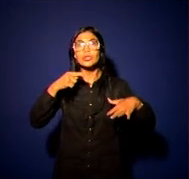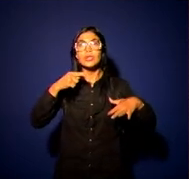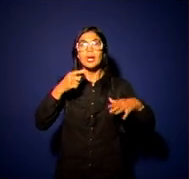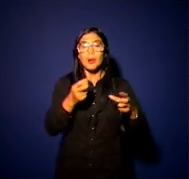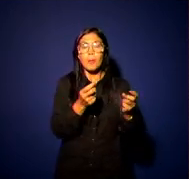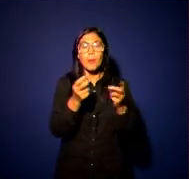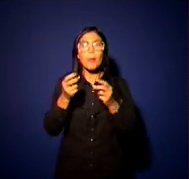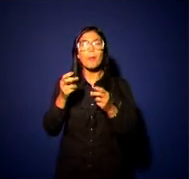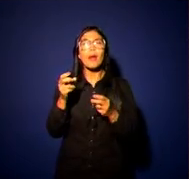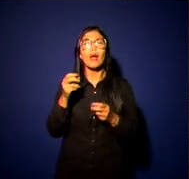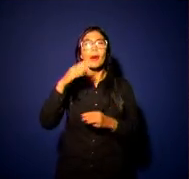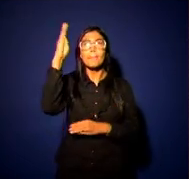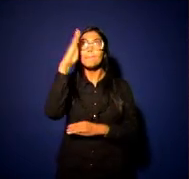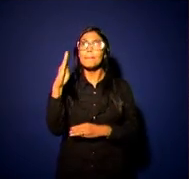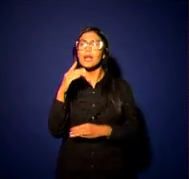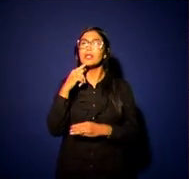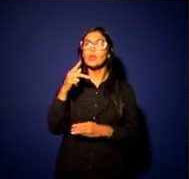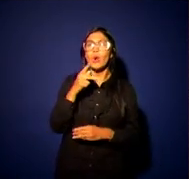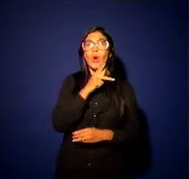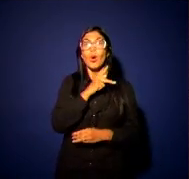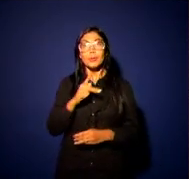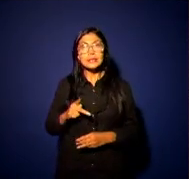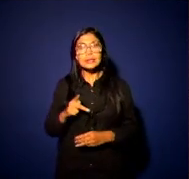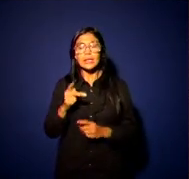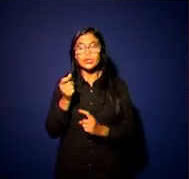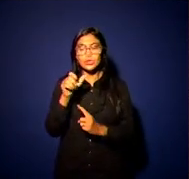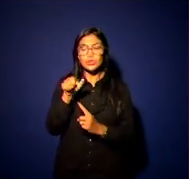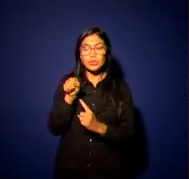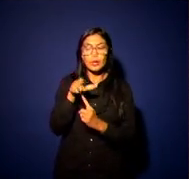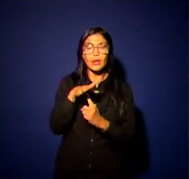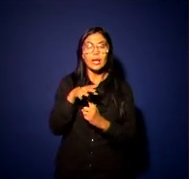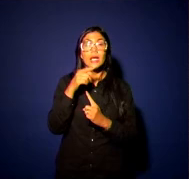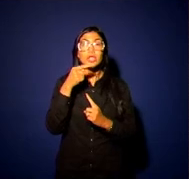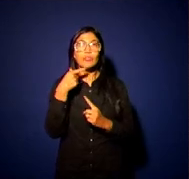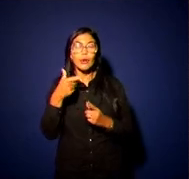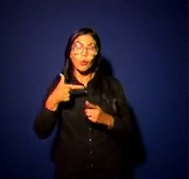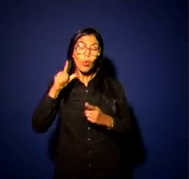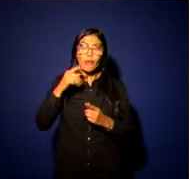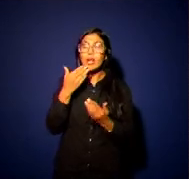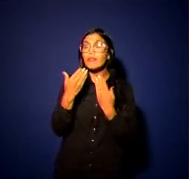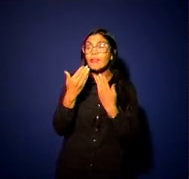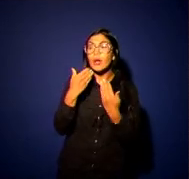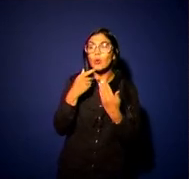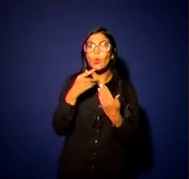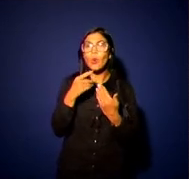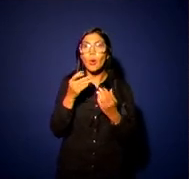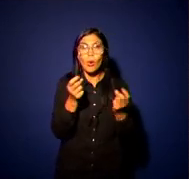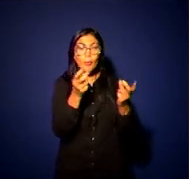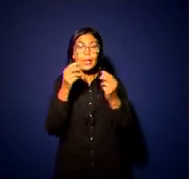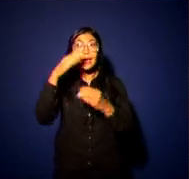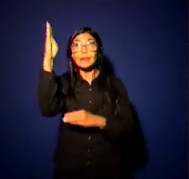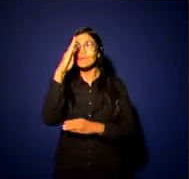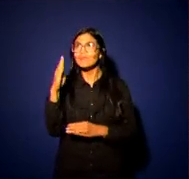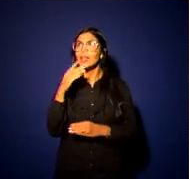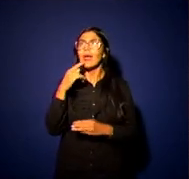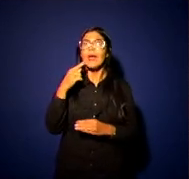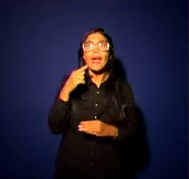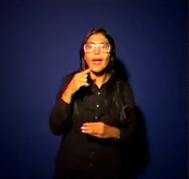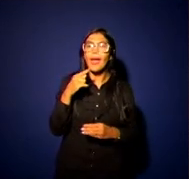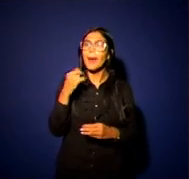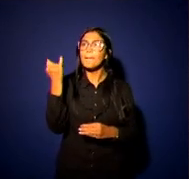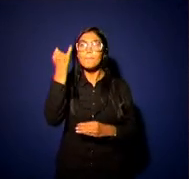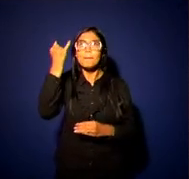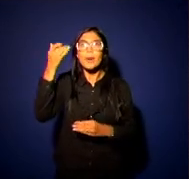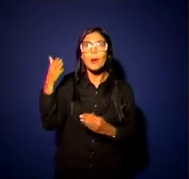como o próprio presidente do Banco Central Roberto Campos disse mais cedo o mercado de capitais brasileiros é cada vez mais